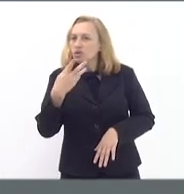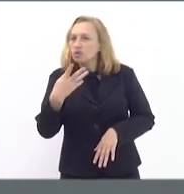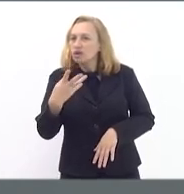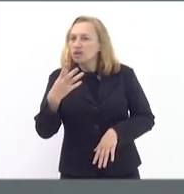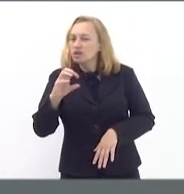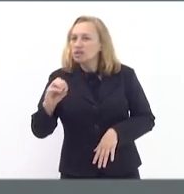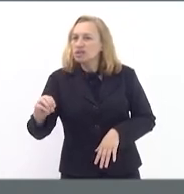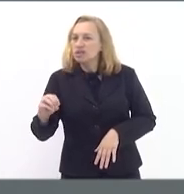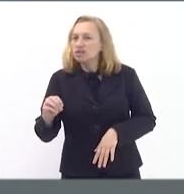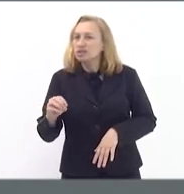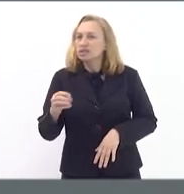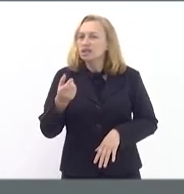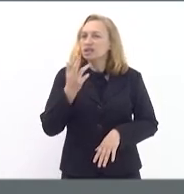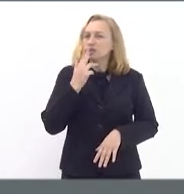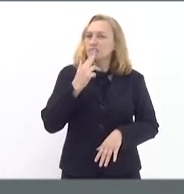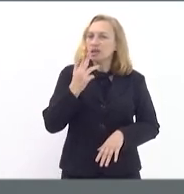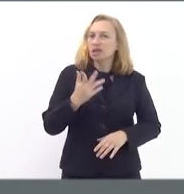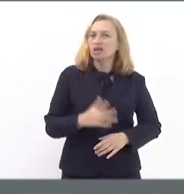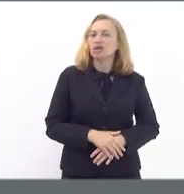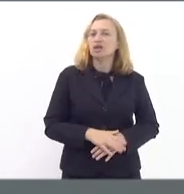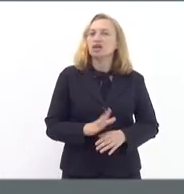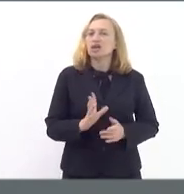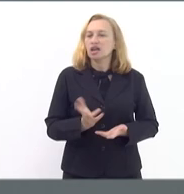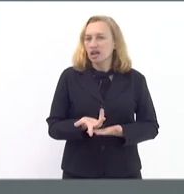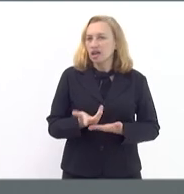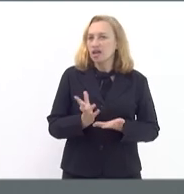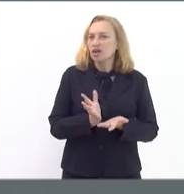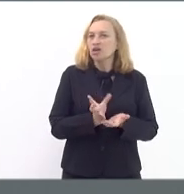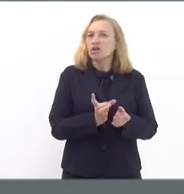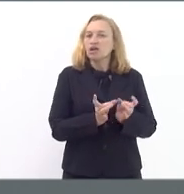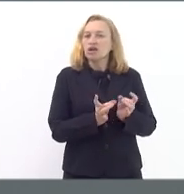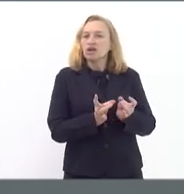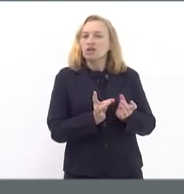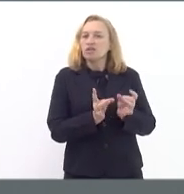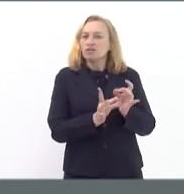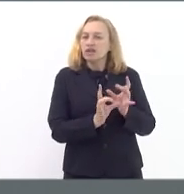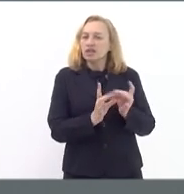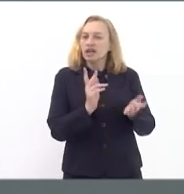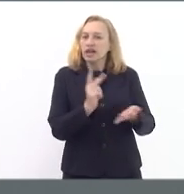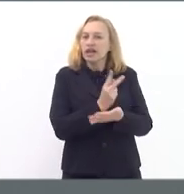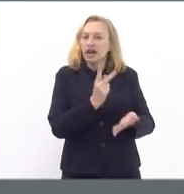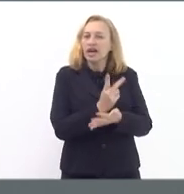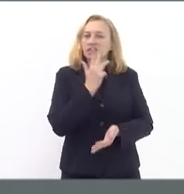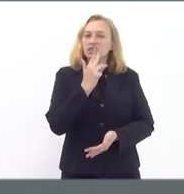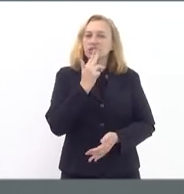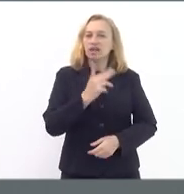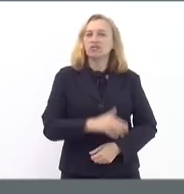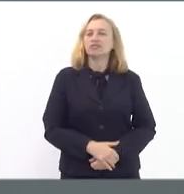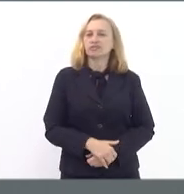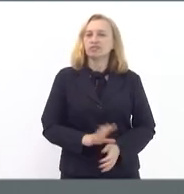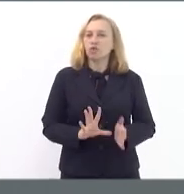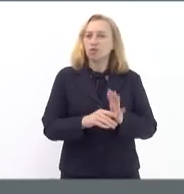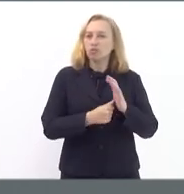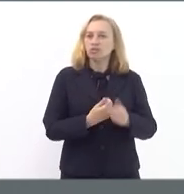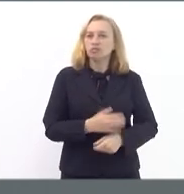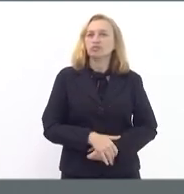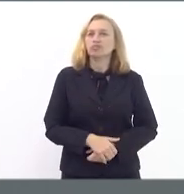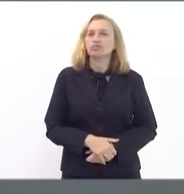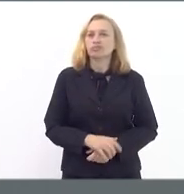caminhão ou tem nota vamos contrabando contrabando descaminho e o